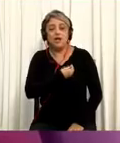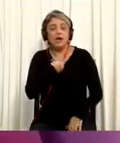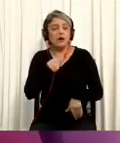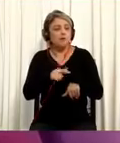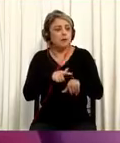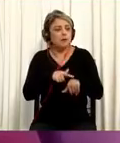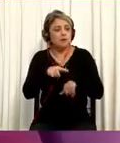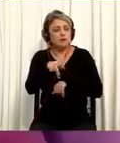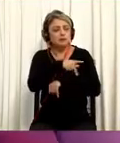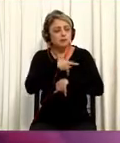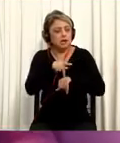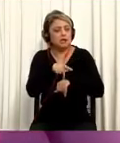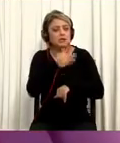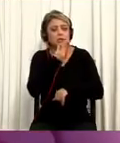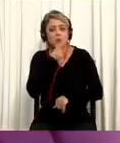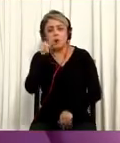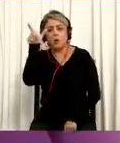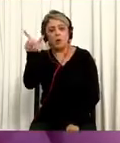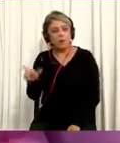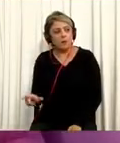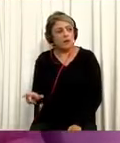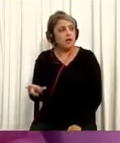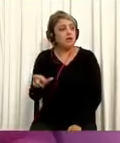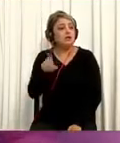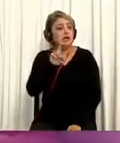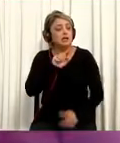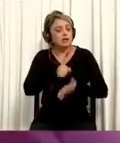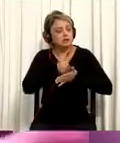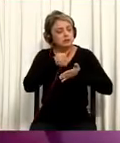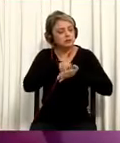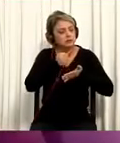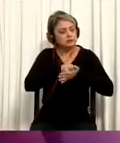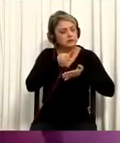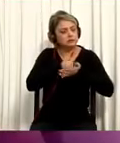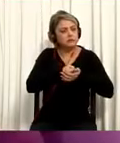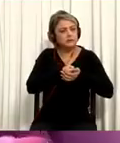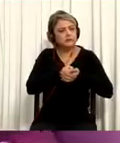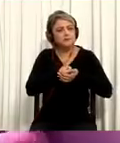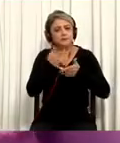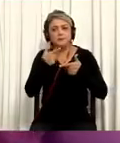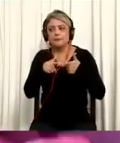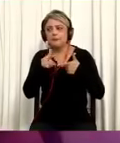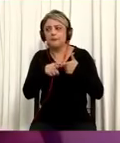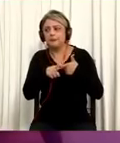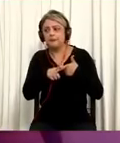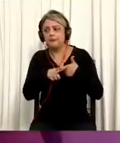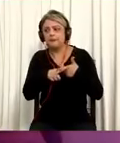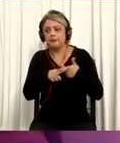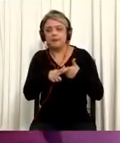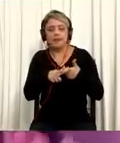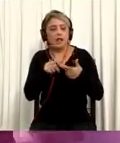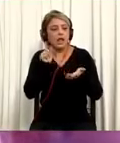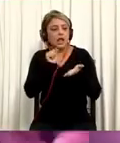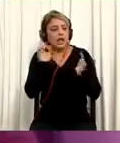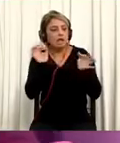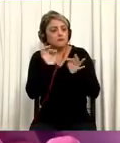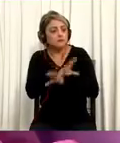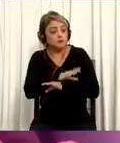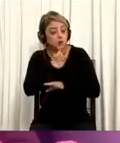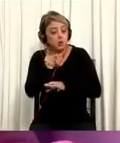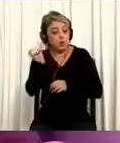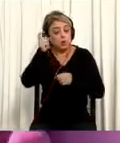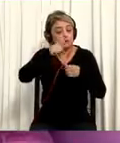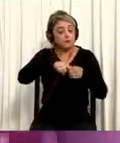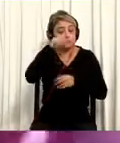o Betinho, ele era um ativista político, foi perseguido na ditadura, foi exilado, e quando